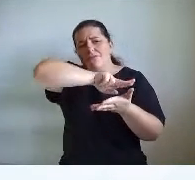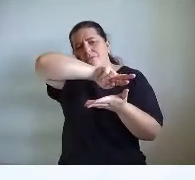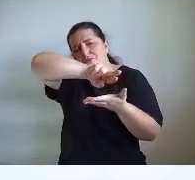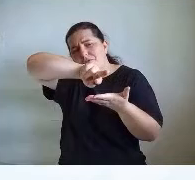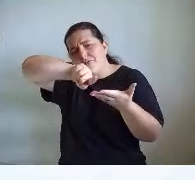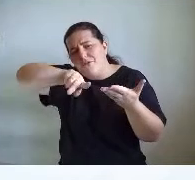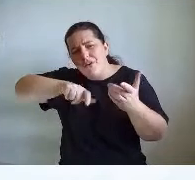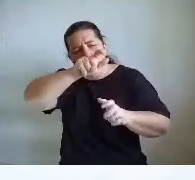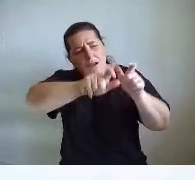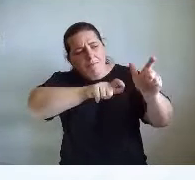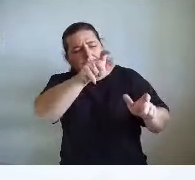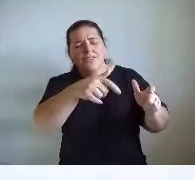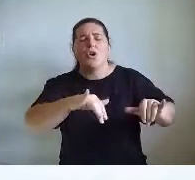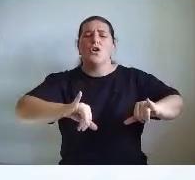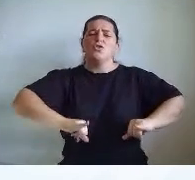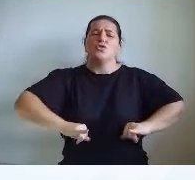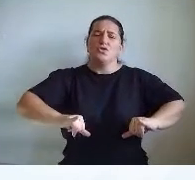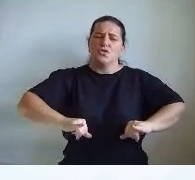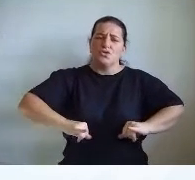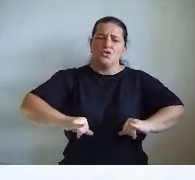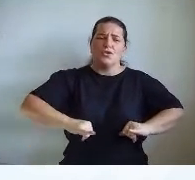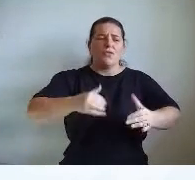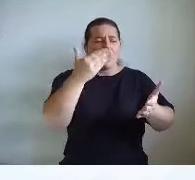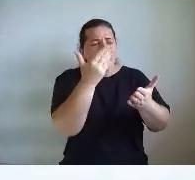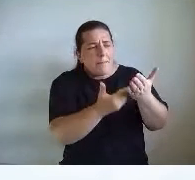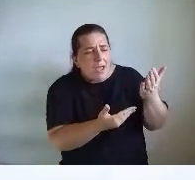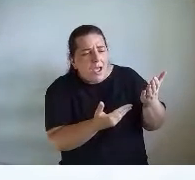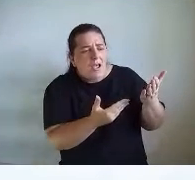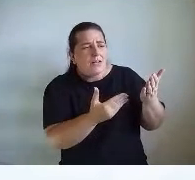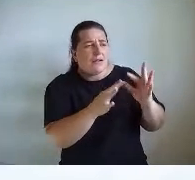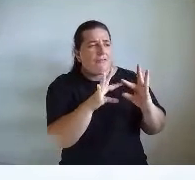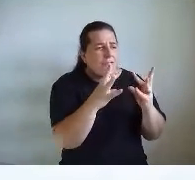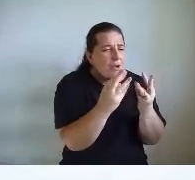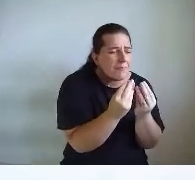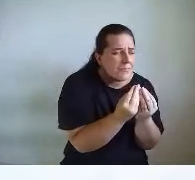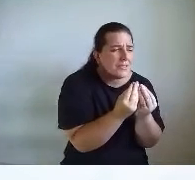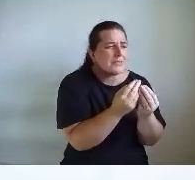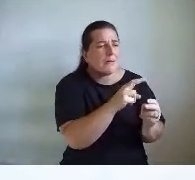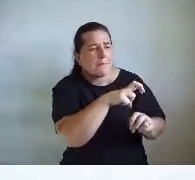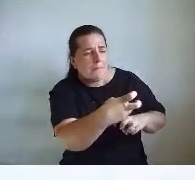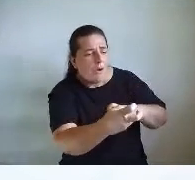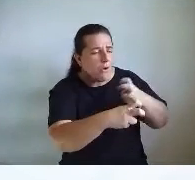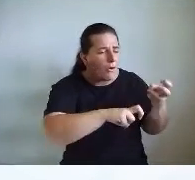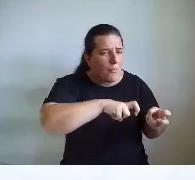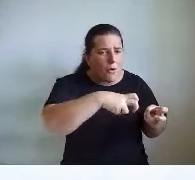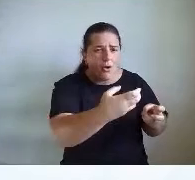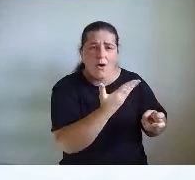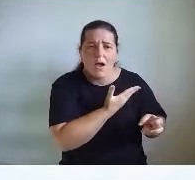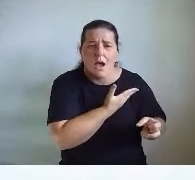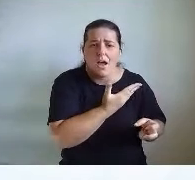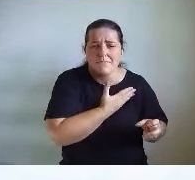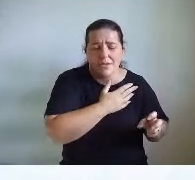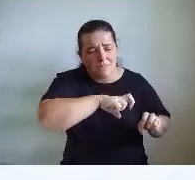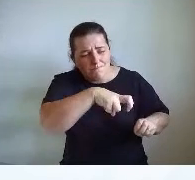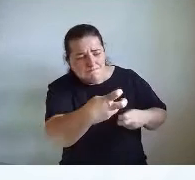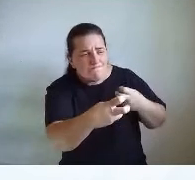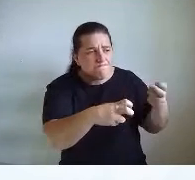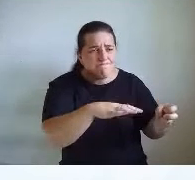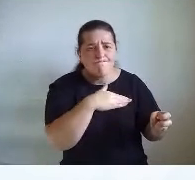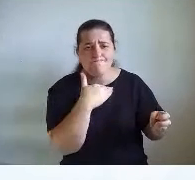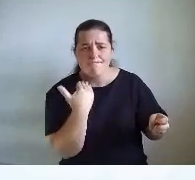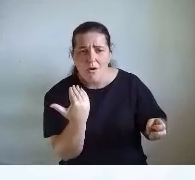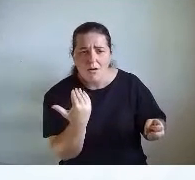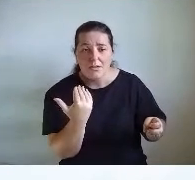sofrendo, perdendo entes queridos, familiares, amigos, e, ao mesmo tempo, uma